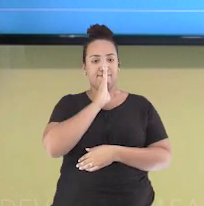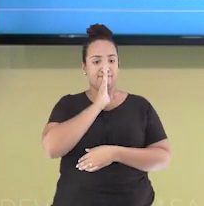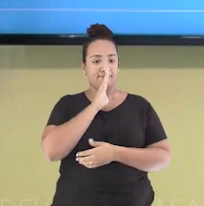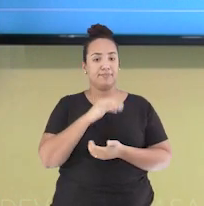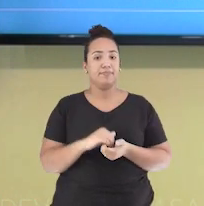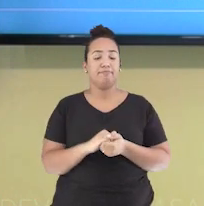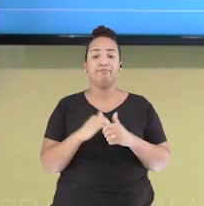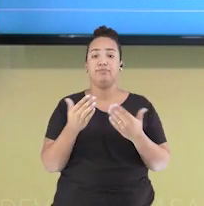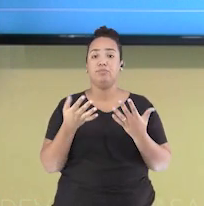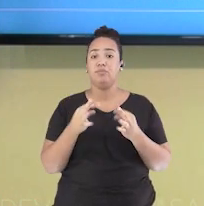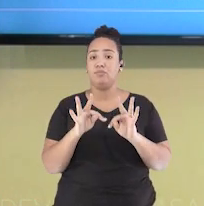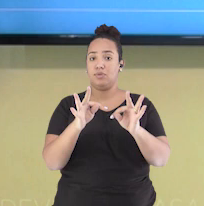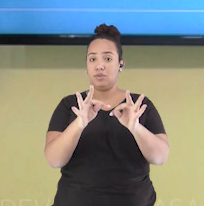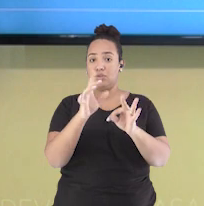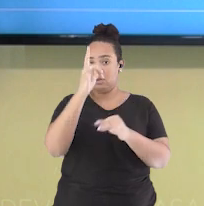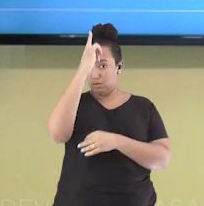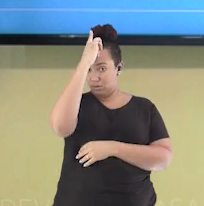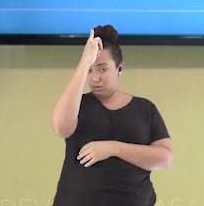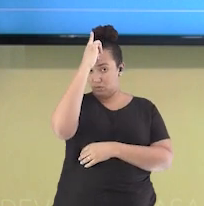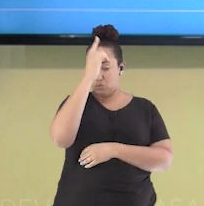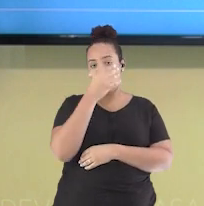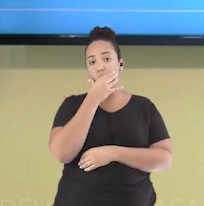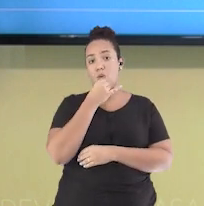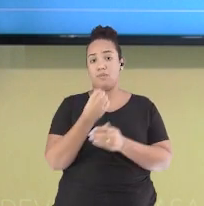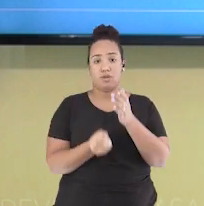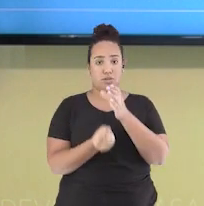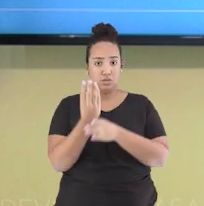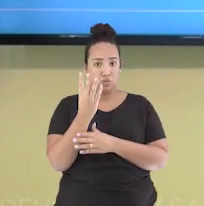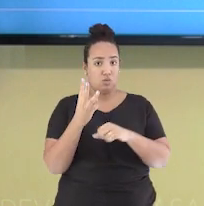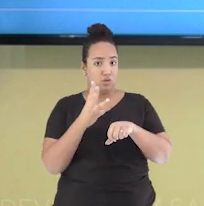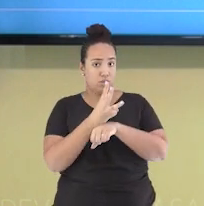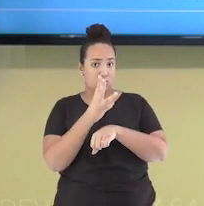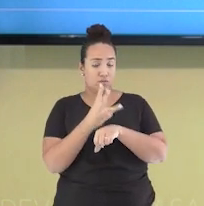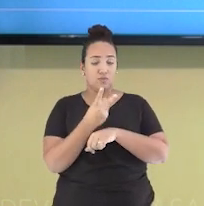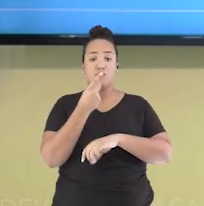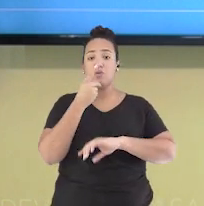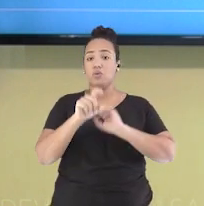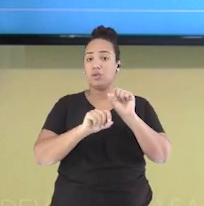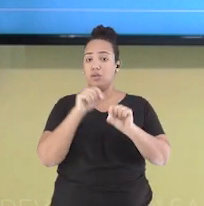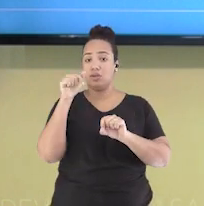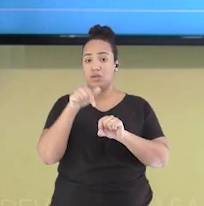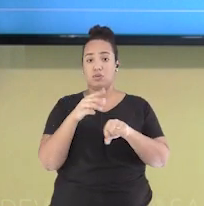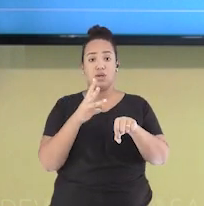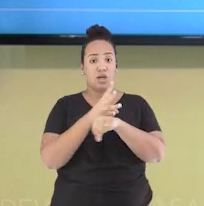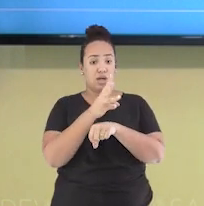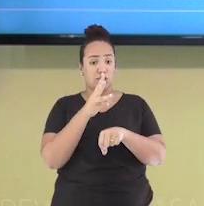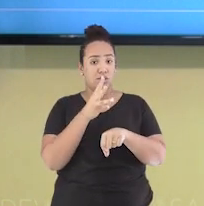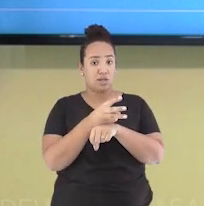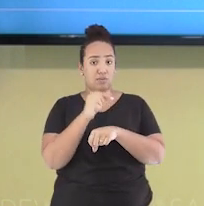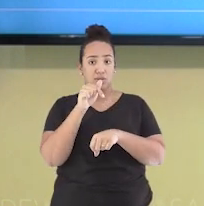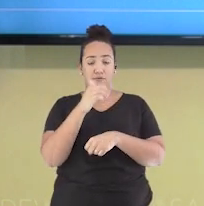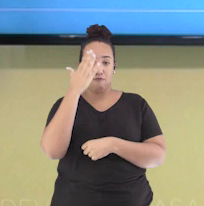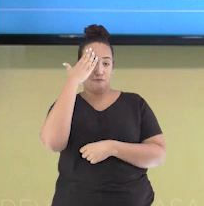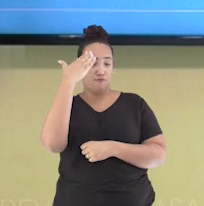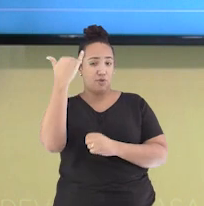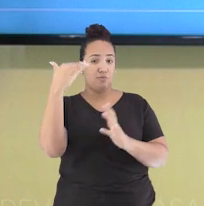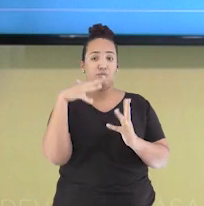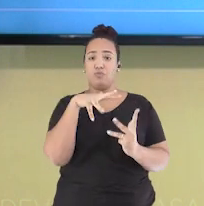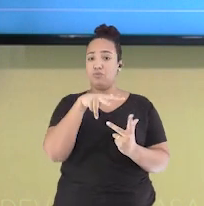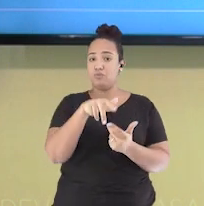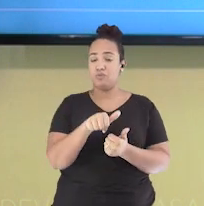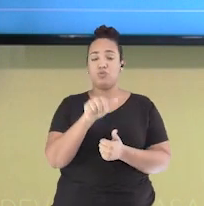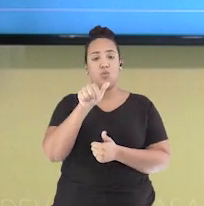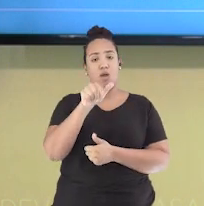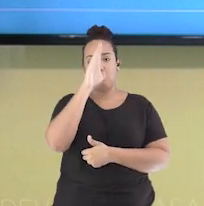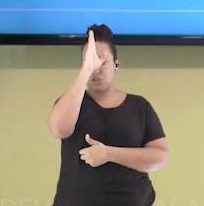na Alemanha, Jan Koum, o fundador do WhatsApp, confirmou que o serviço de mensagens instantâneas mais popular do mundo será gratuito